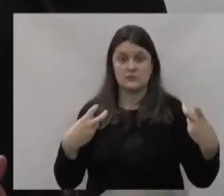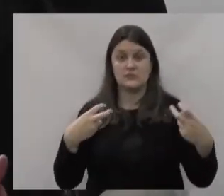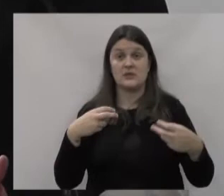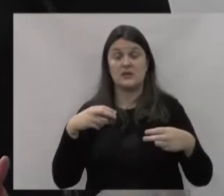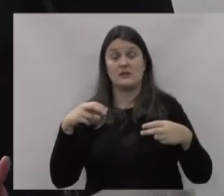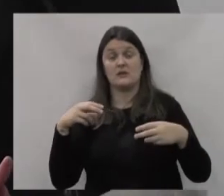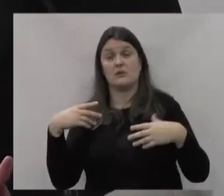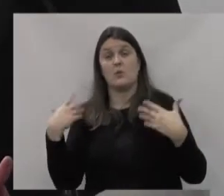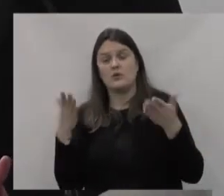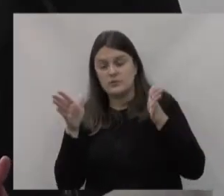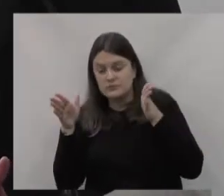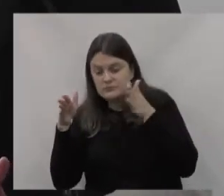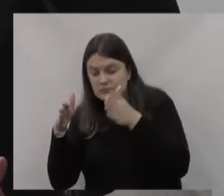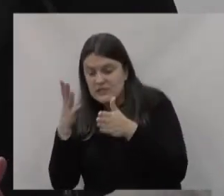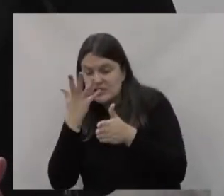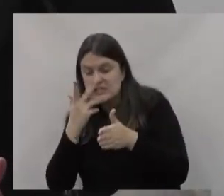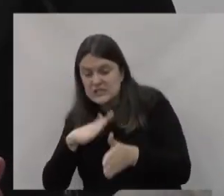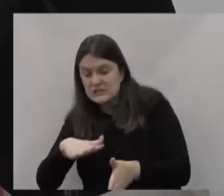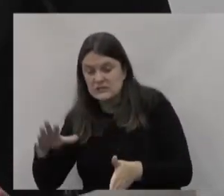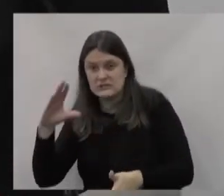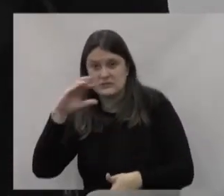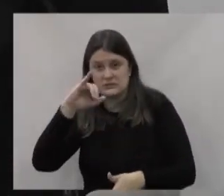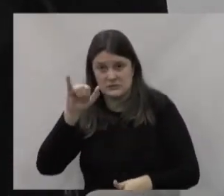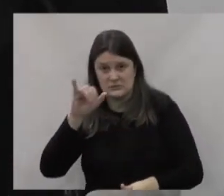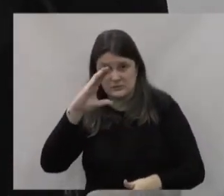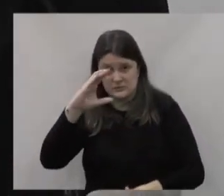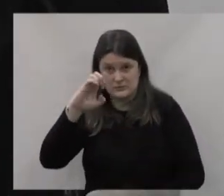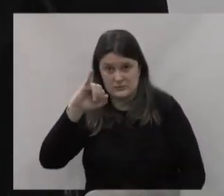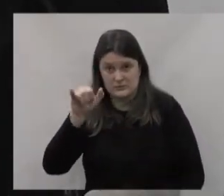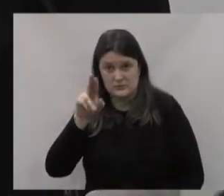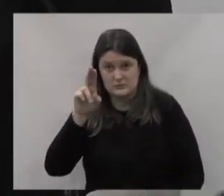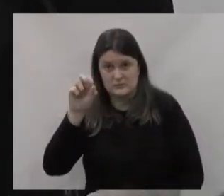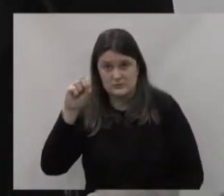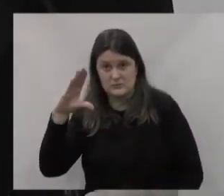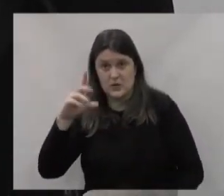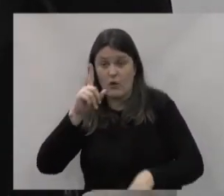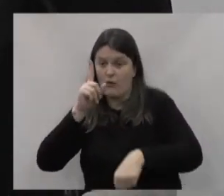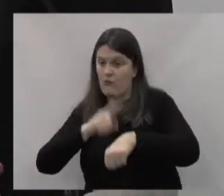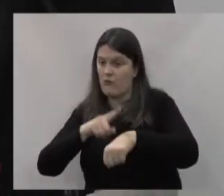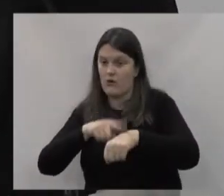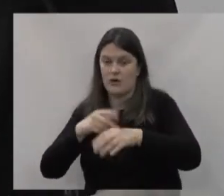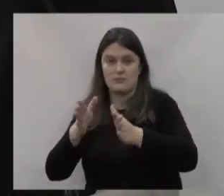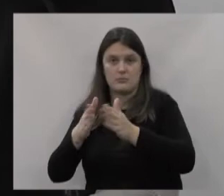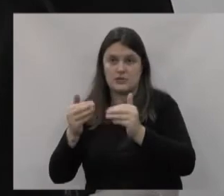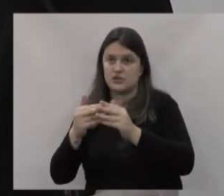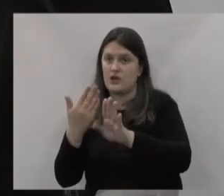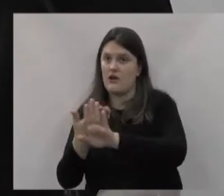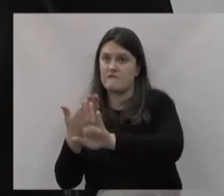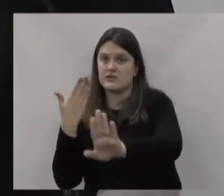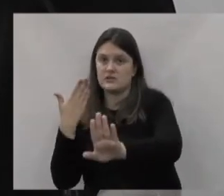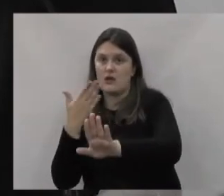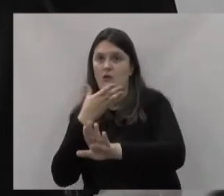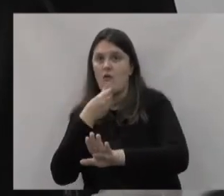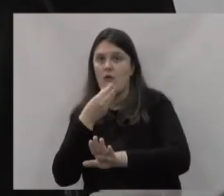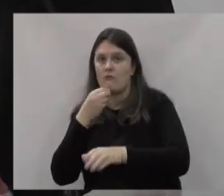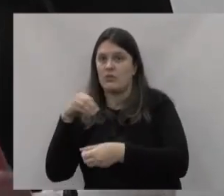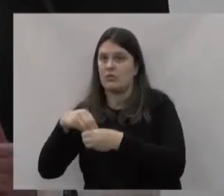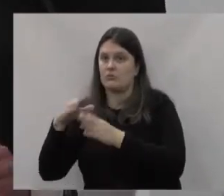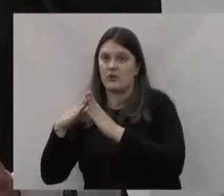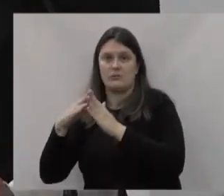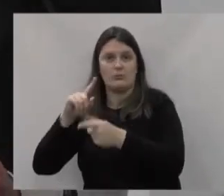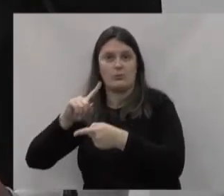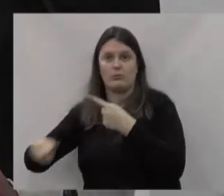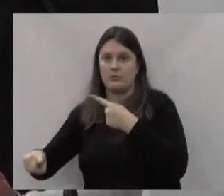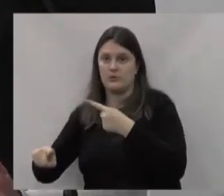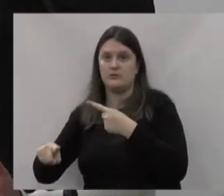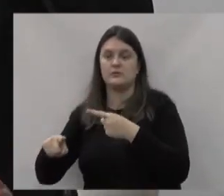infância, que é o que atua o Sejusc, a gente já faz de imediato essa medida, né, cautelar, que é afastar o agressor e